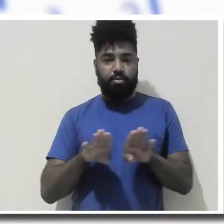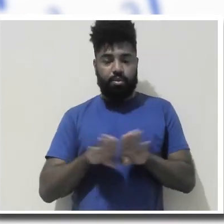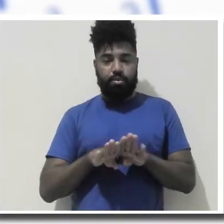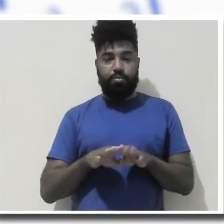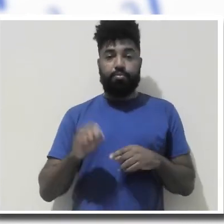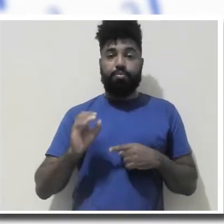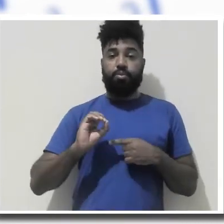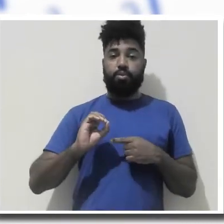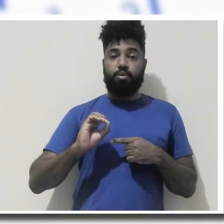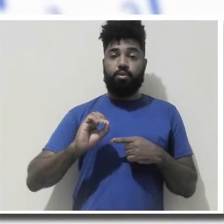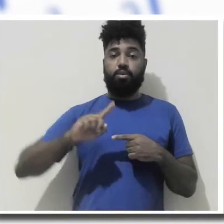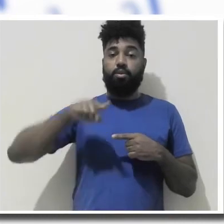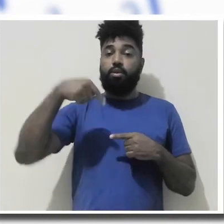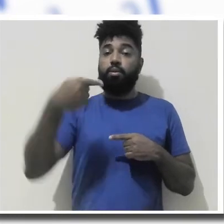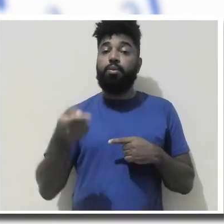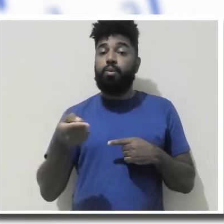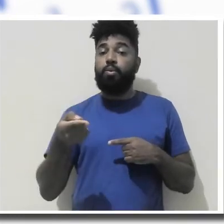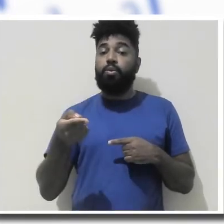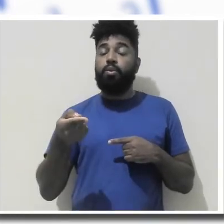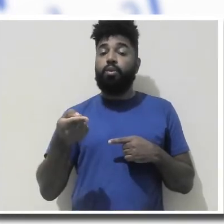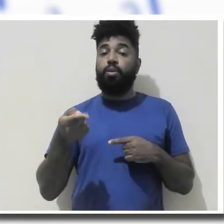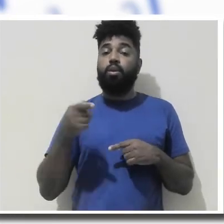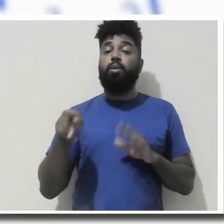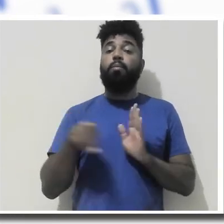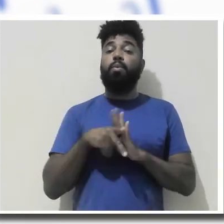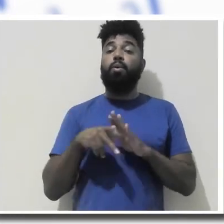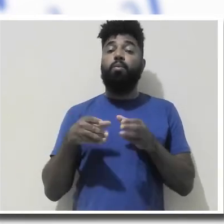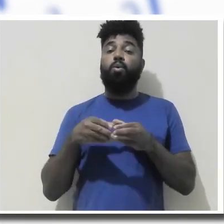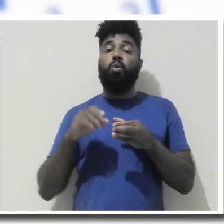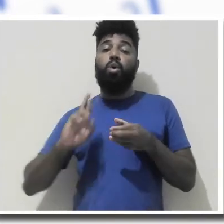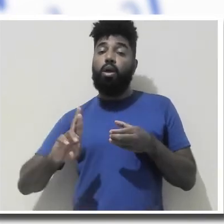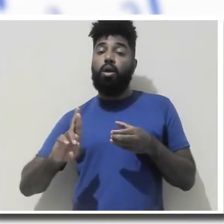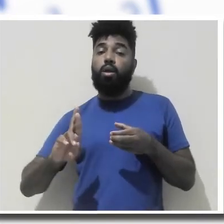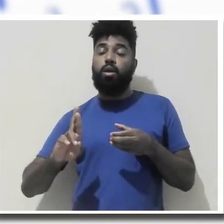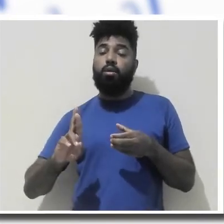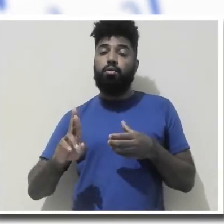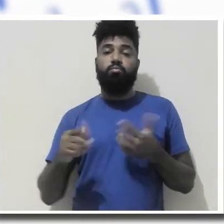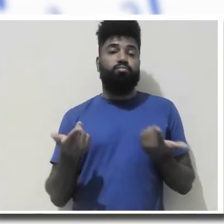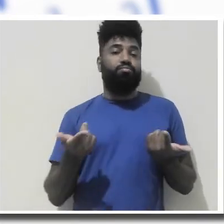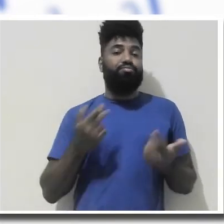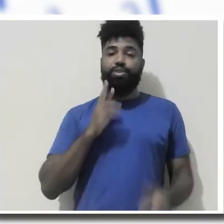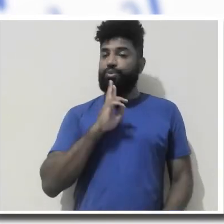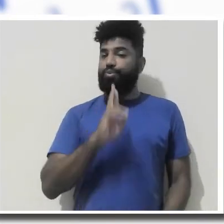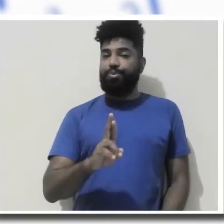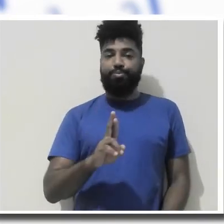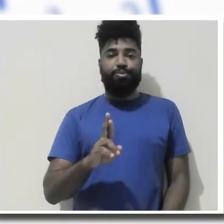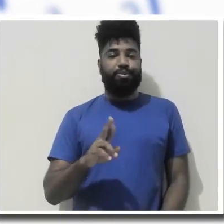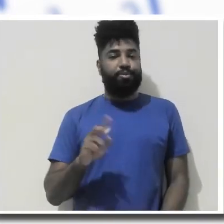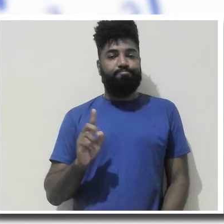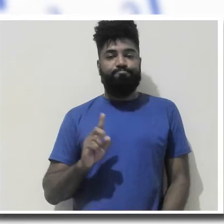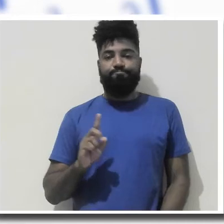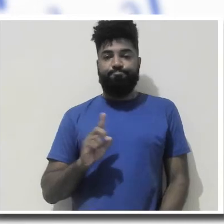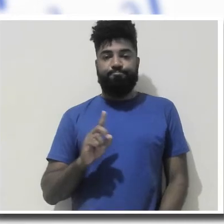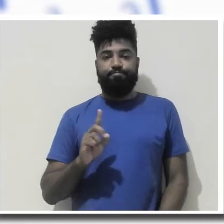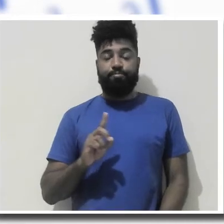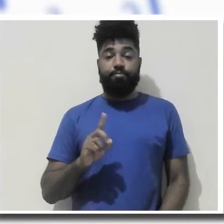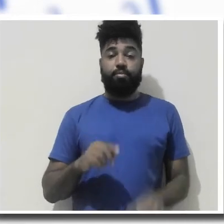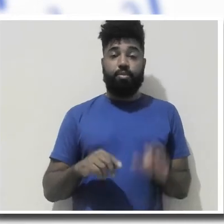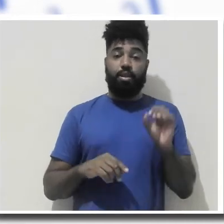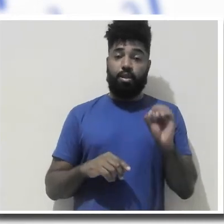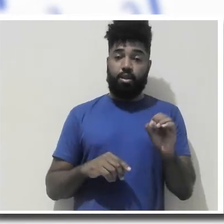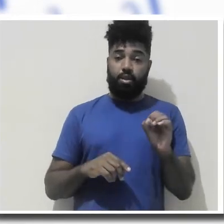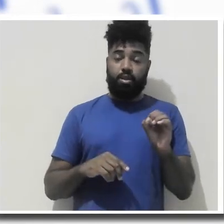Após o 0, qual é o próximo número racional? Não conseguimos responder, pois entre